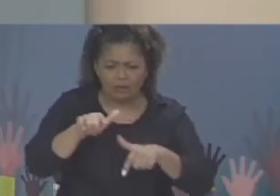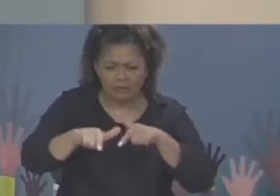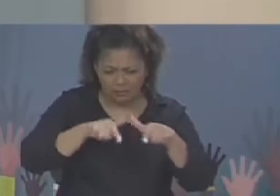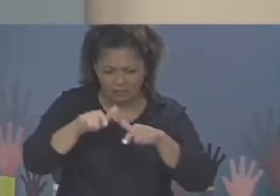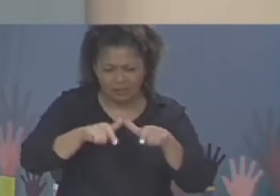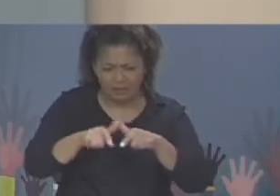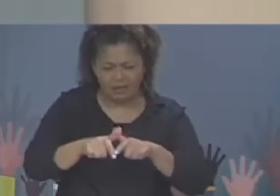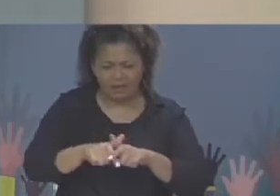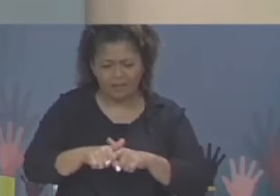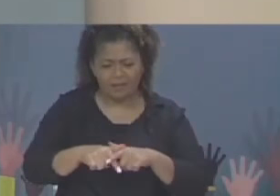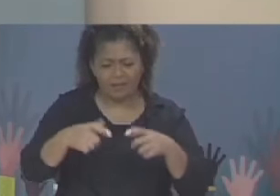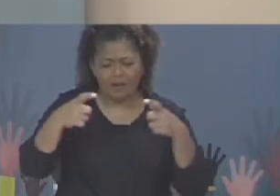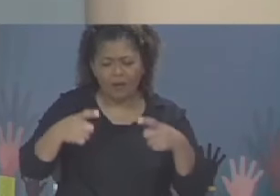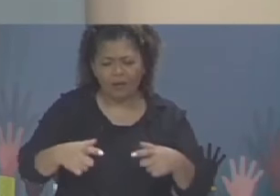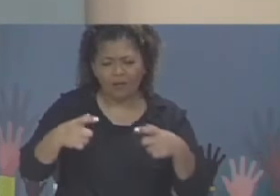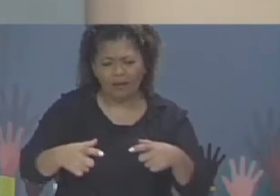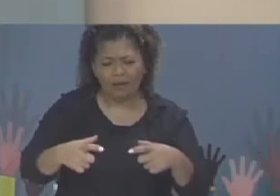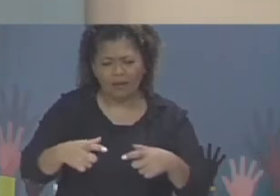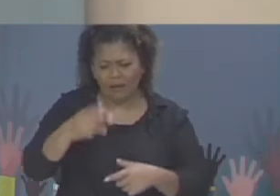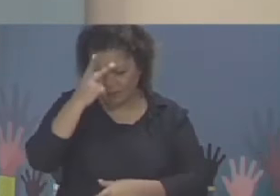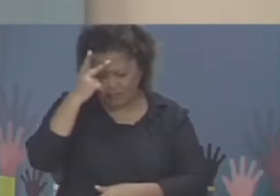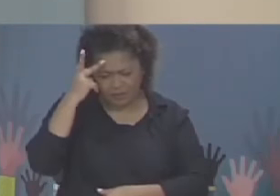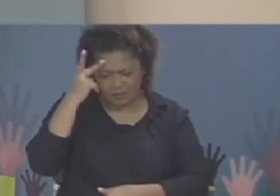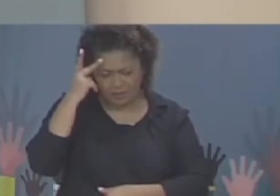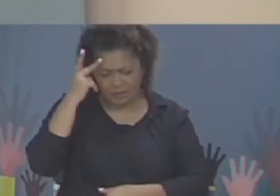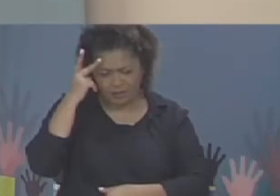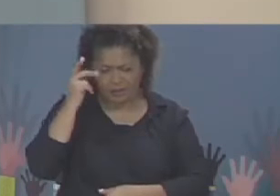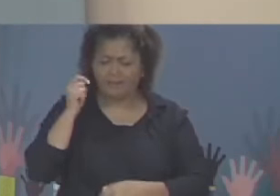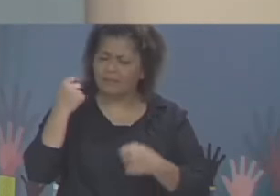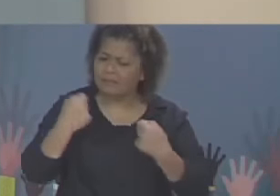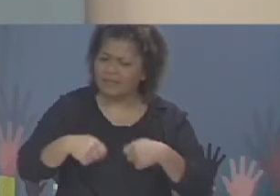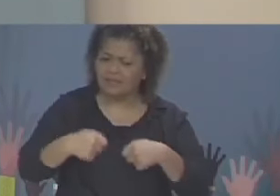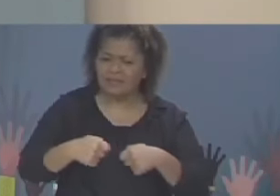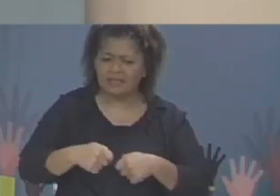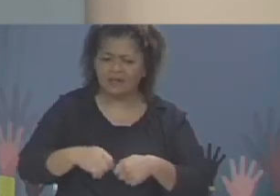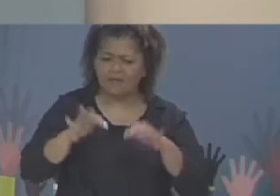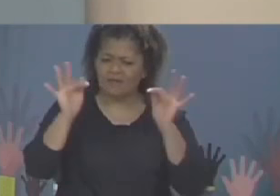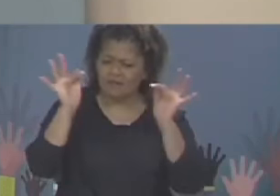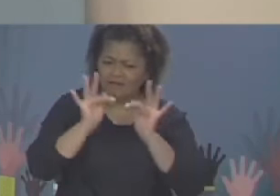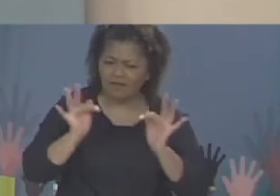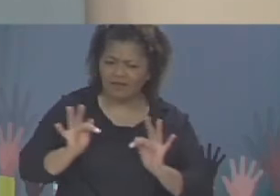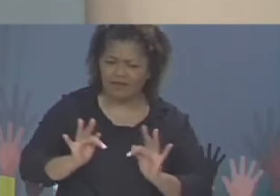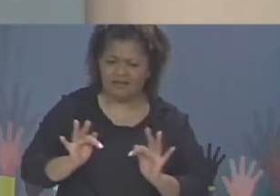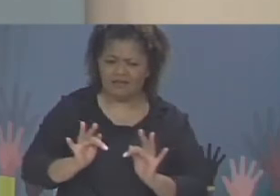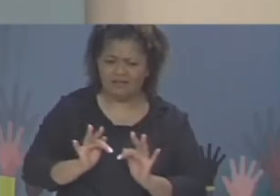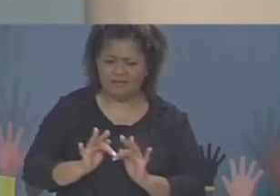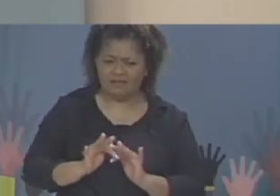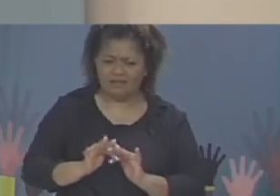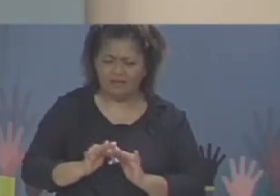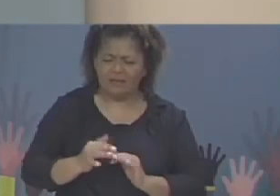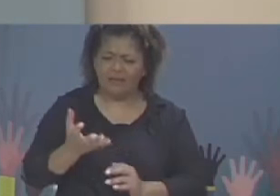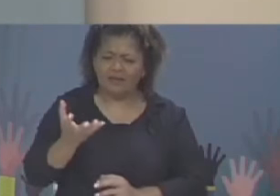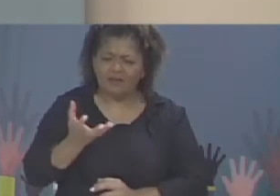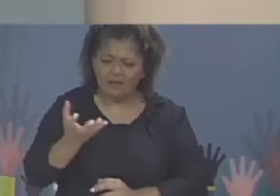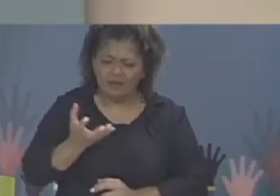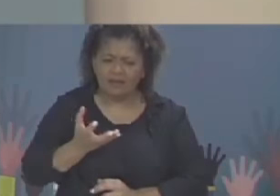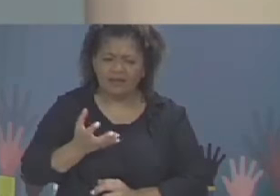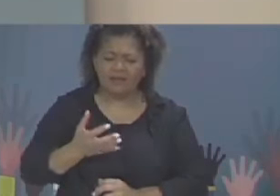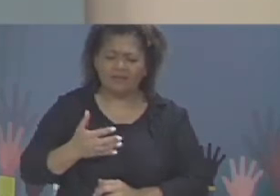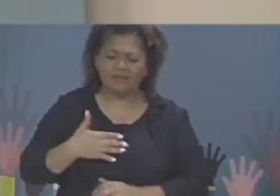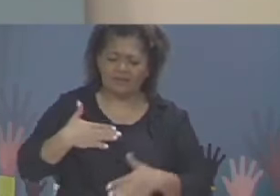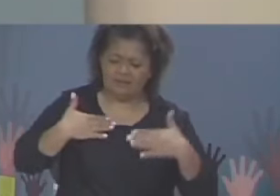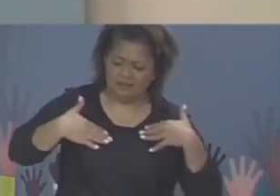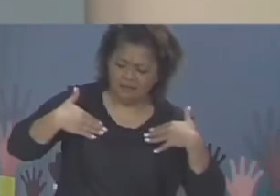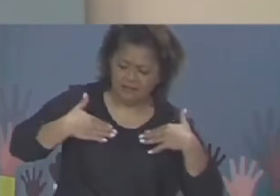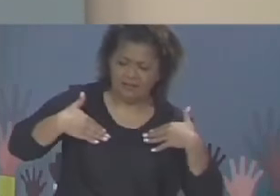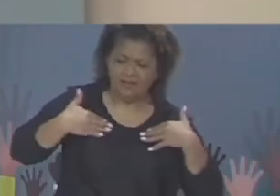felizes e conseguirem uma autorrealização. A gente não quer só comida, mas também a gente quer bem-estar. Ambas as